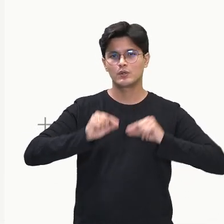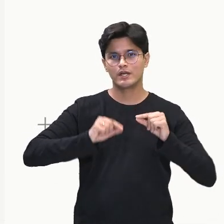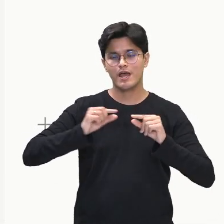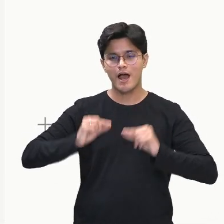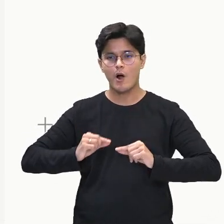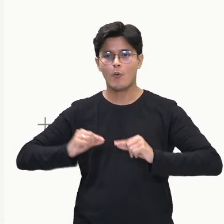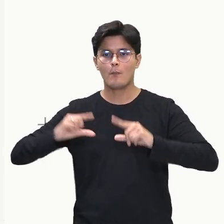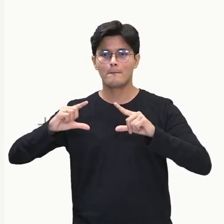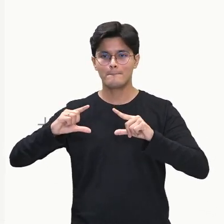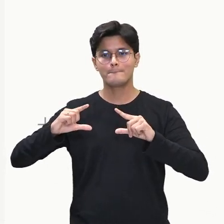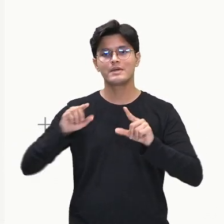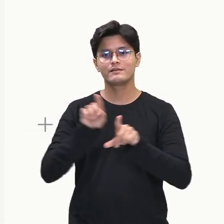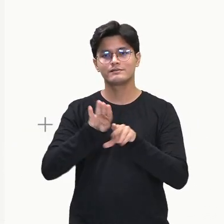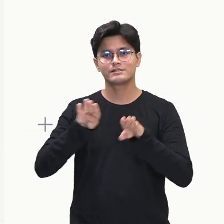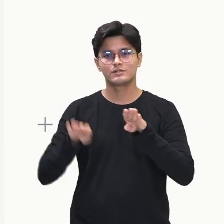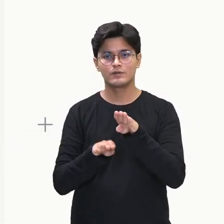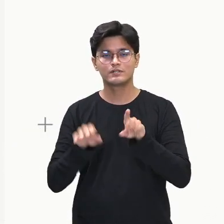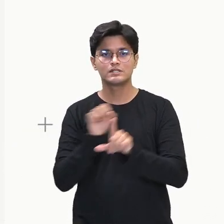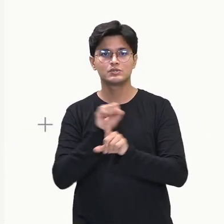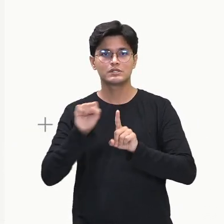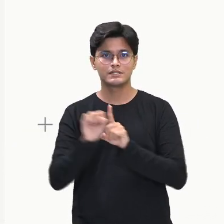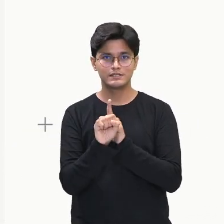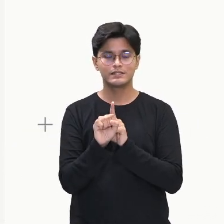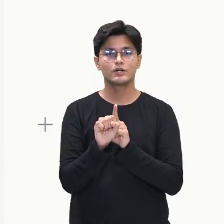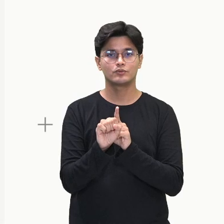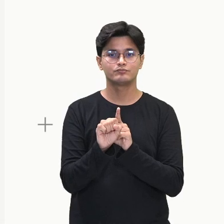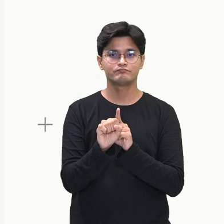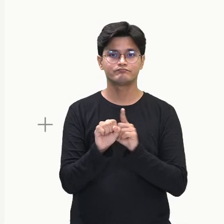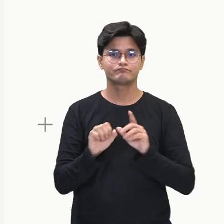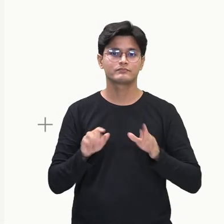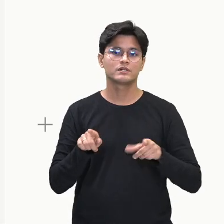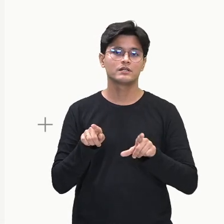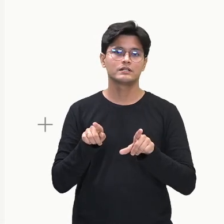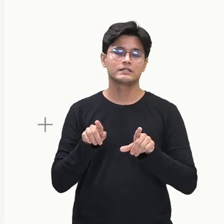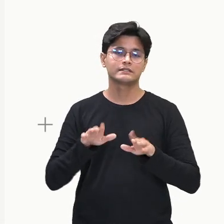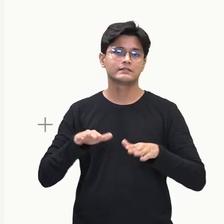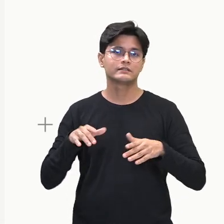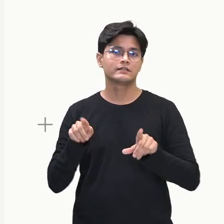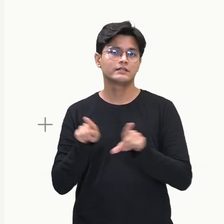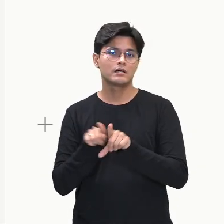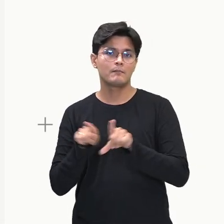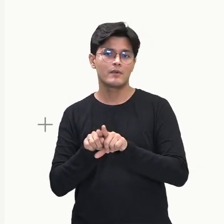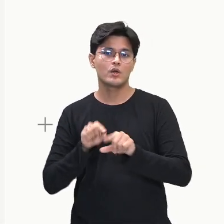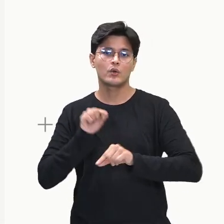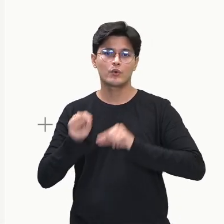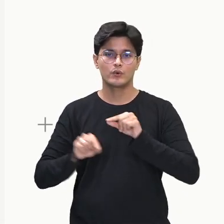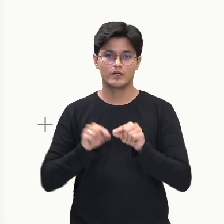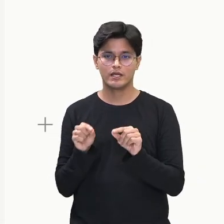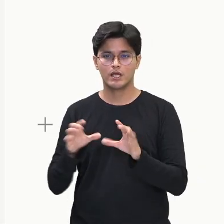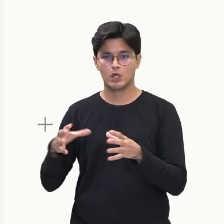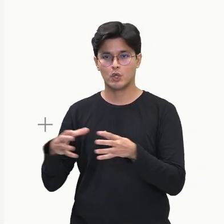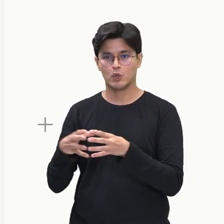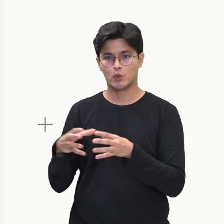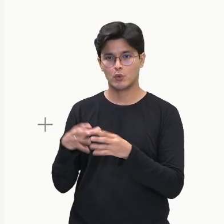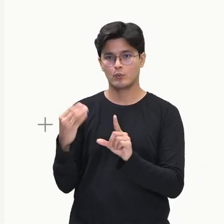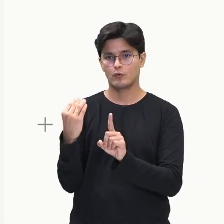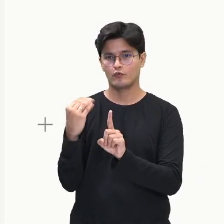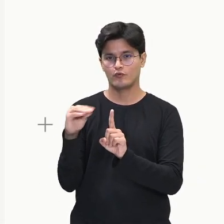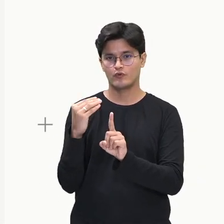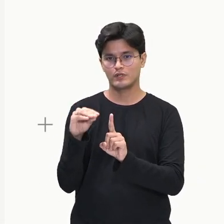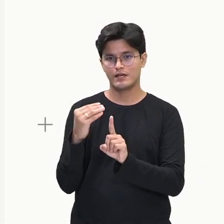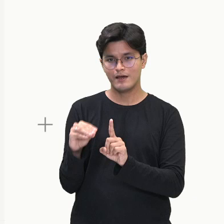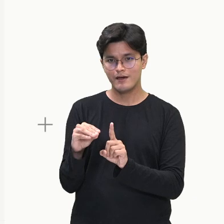desigualdade social, também se intensifica a marginalização de grupos vulneráveis. E